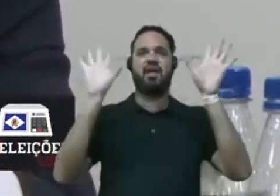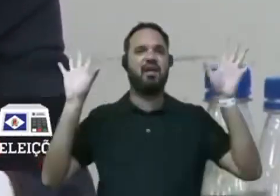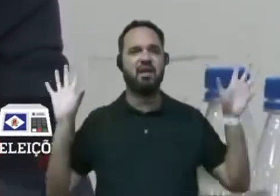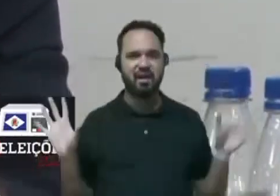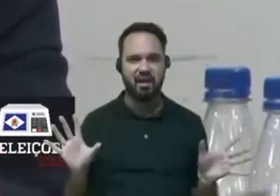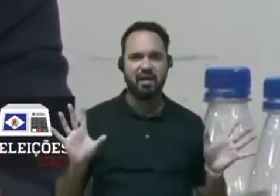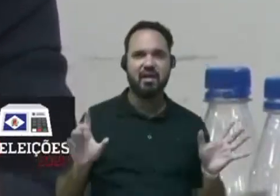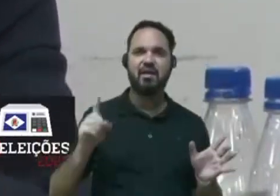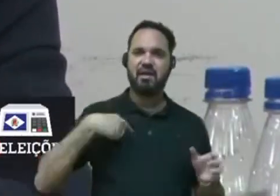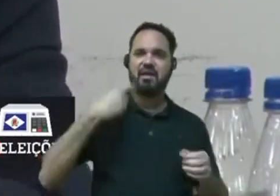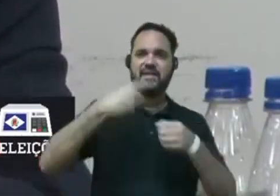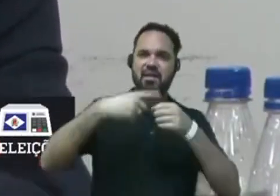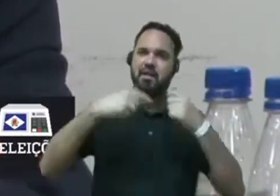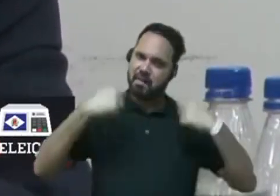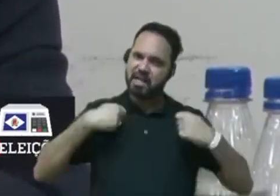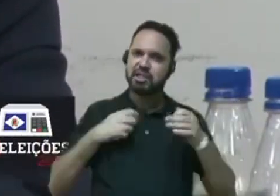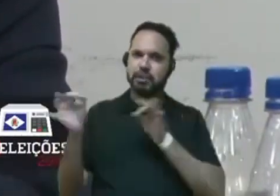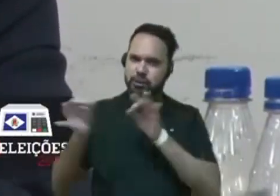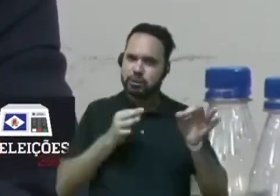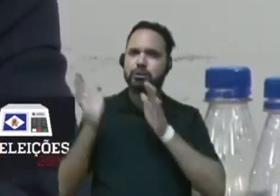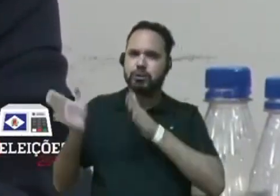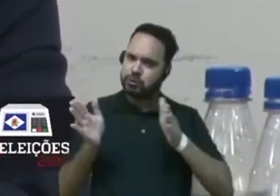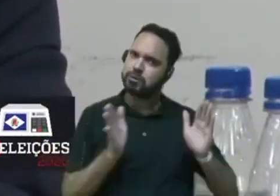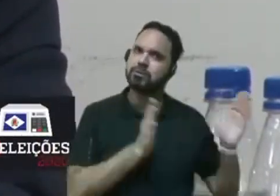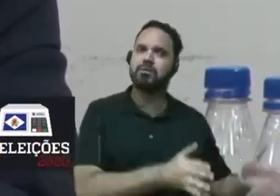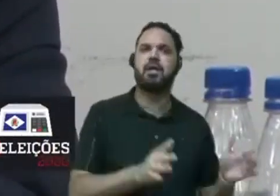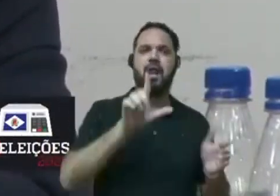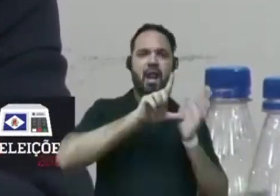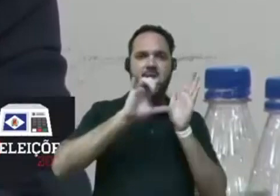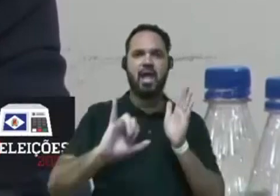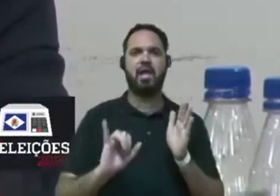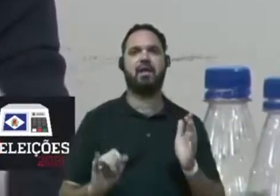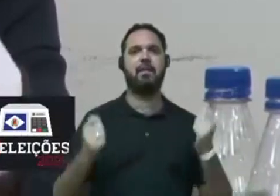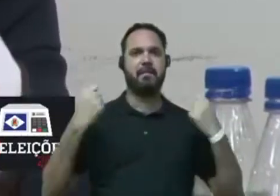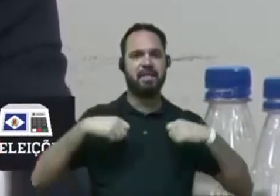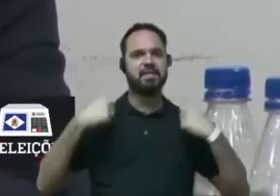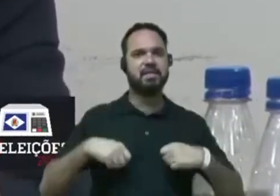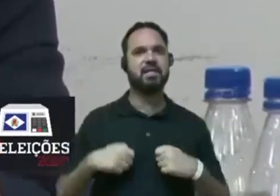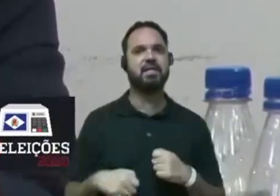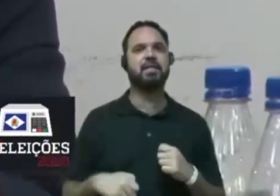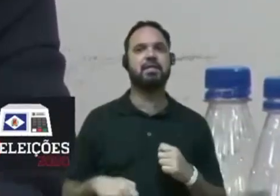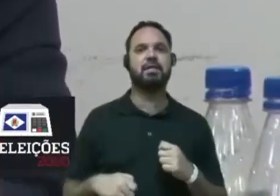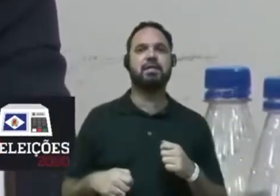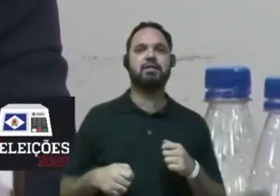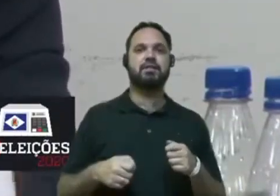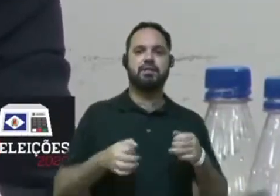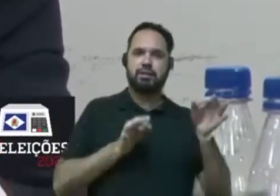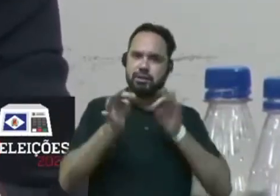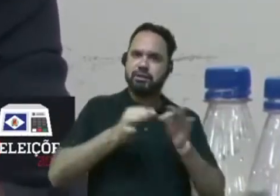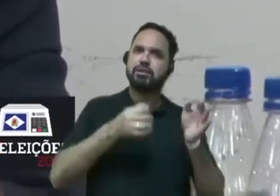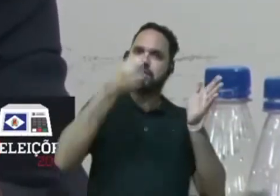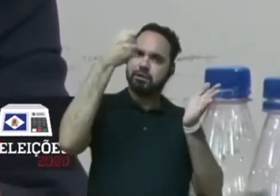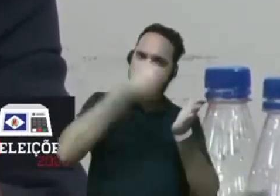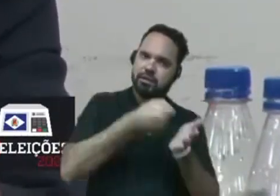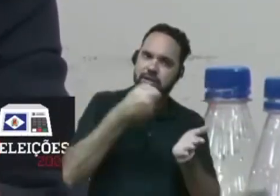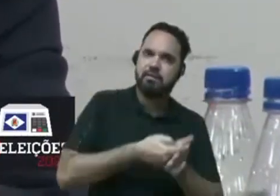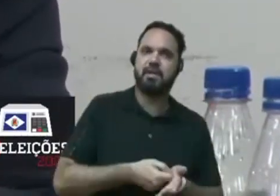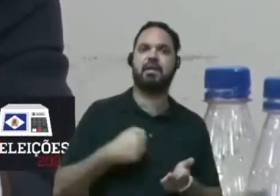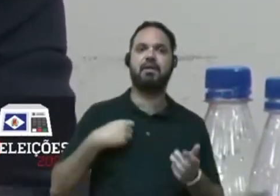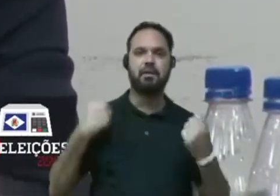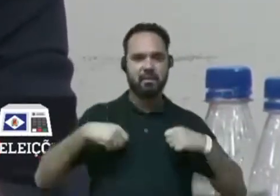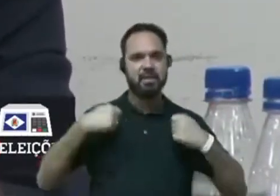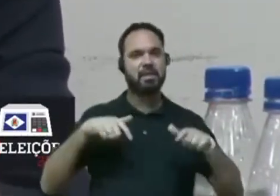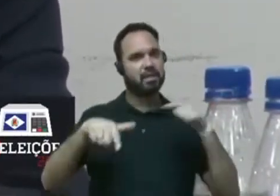essa cidade precisa de ordem precisa de lei a disciplina é o que haveremos de